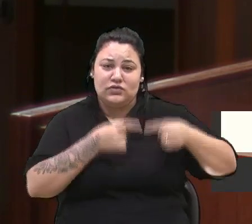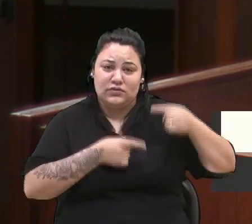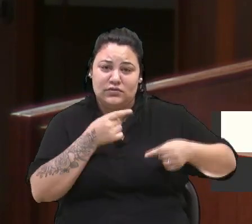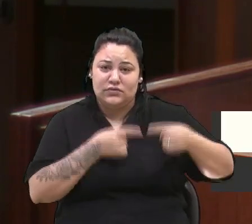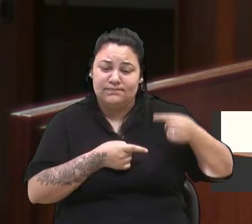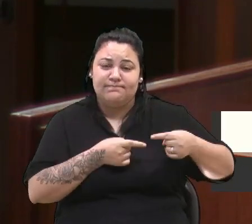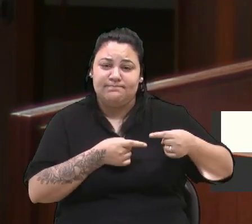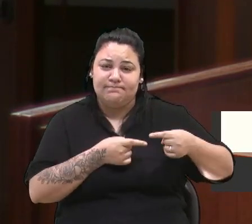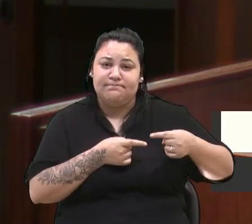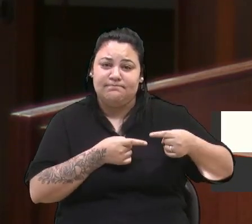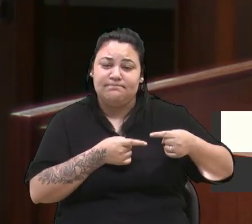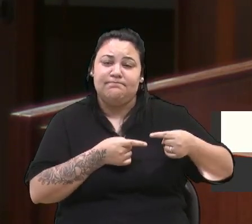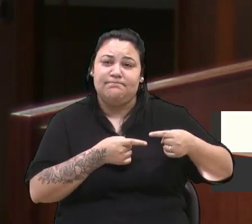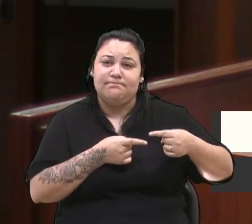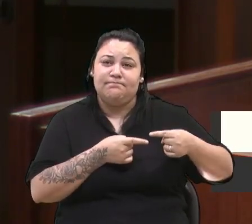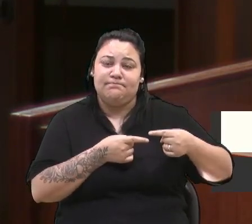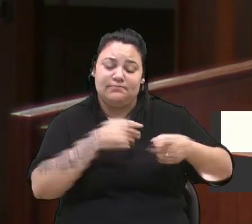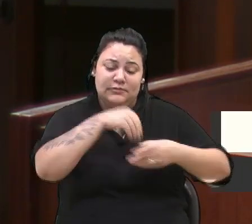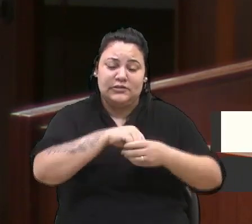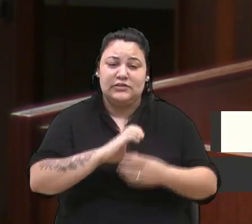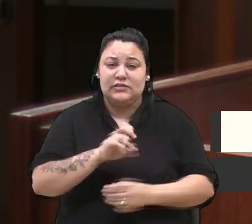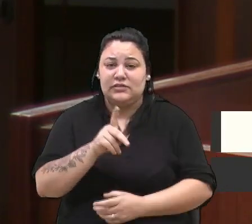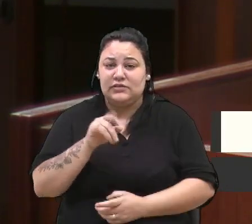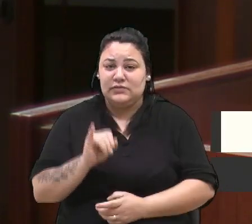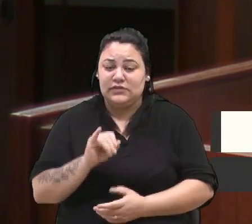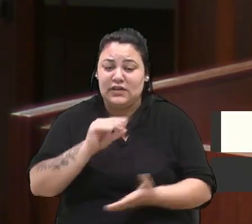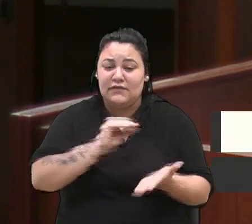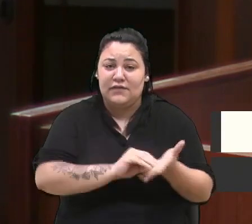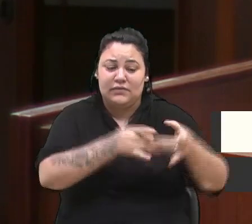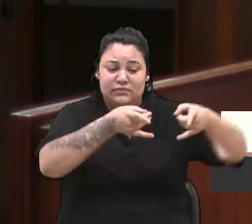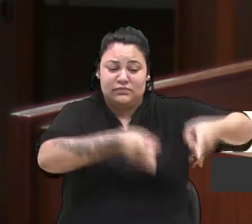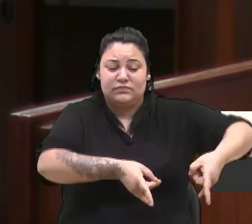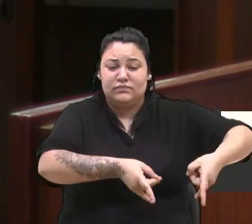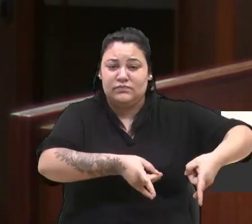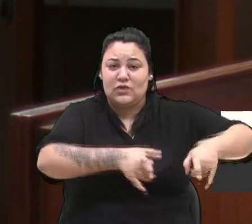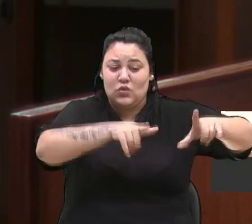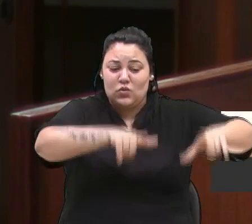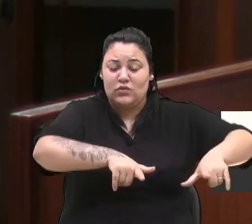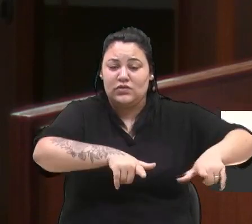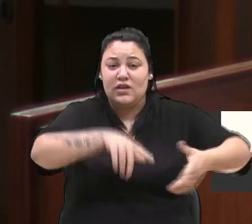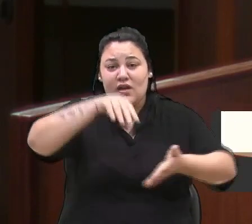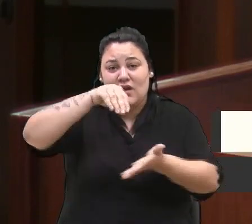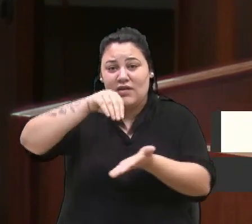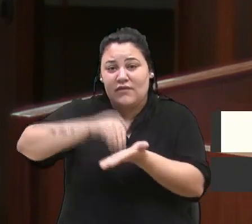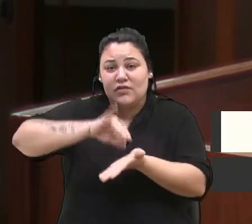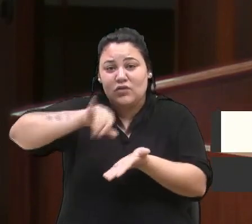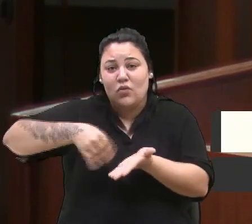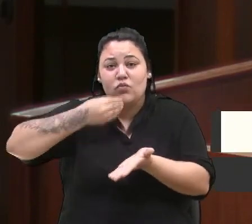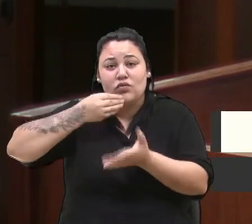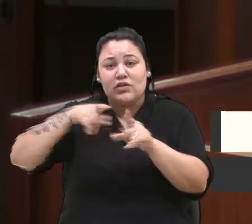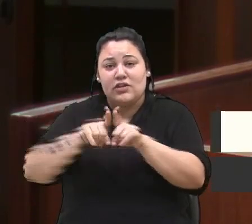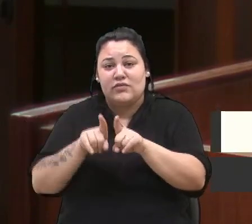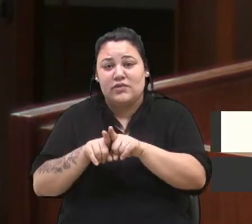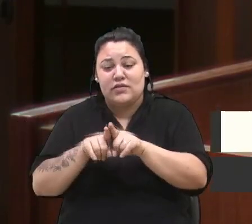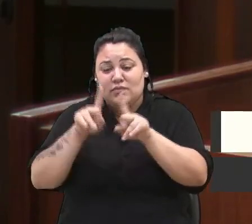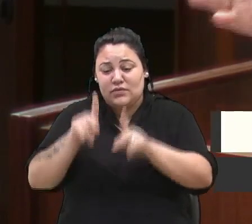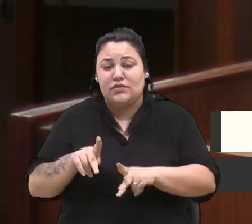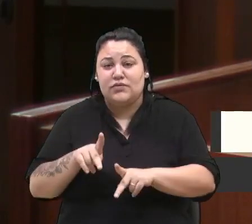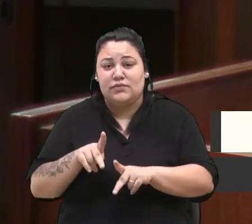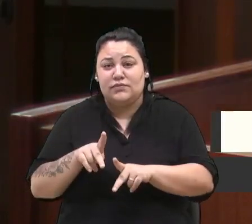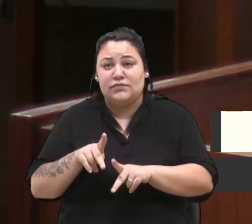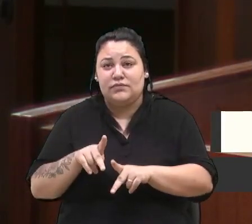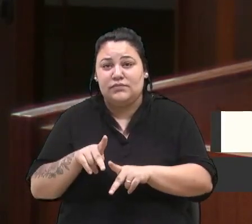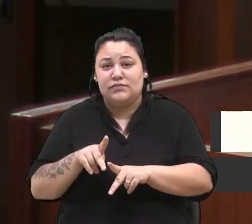dentro dela, professor Zanquim, a questão da falta de leito e a falta de oportunidade da pessoa poder se